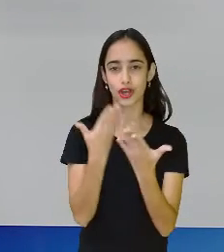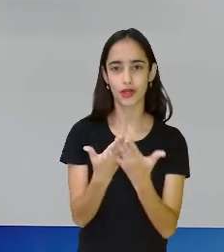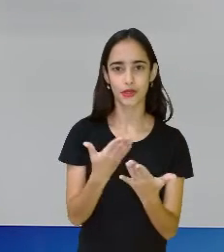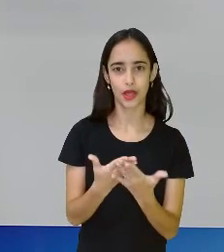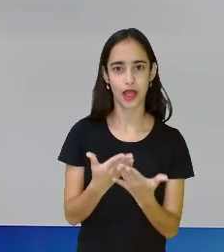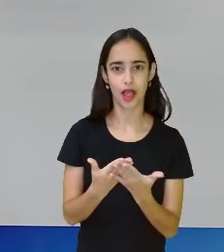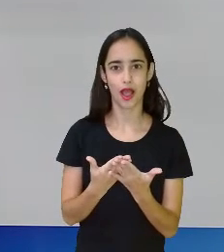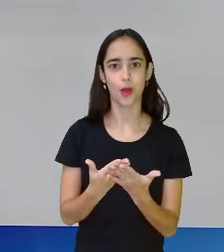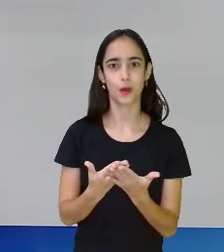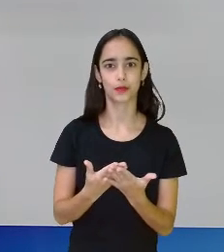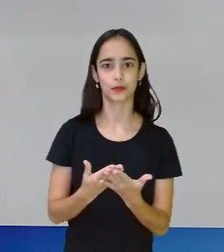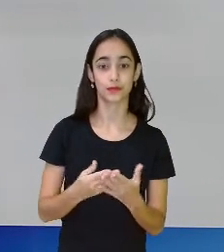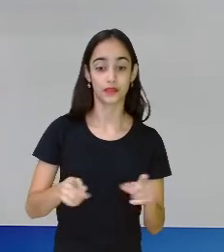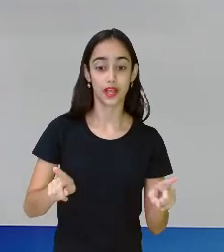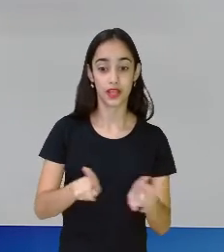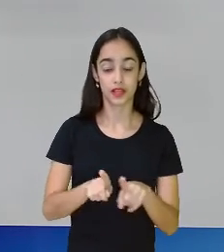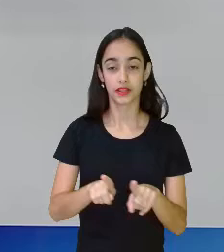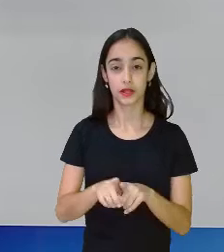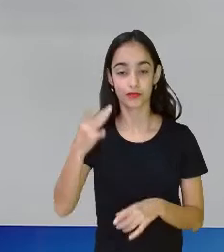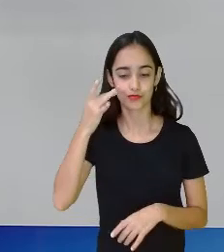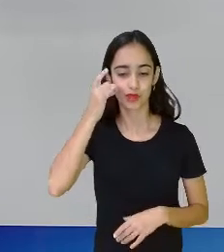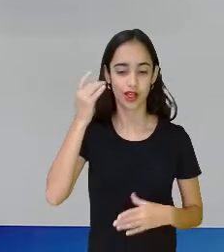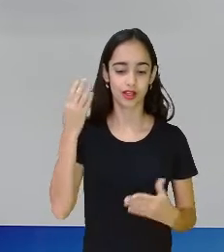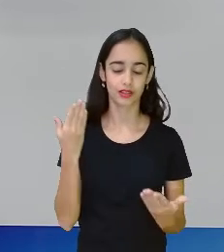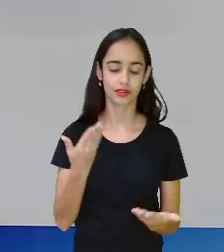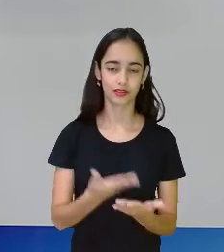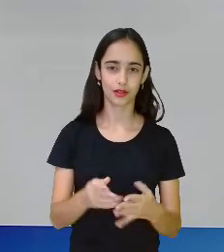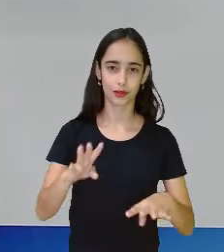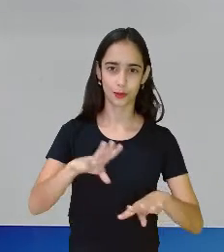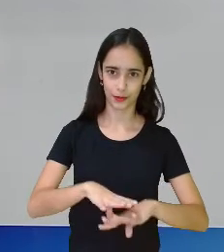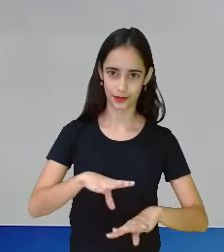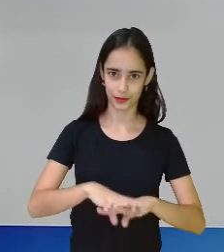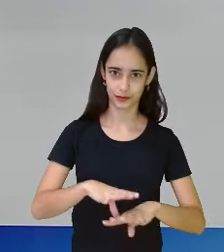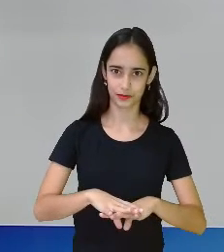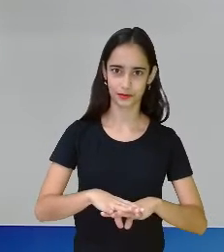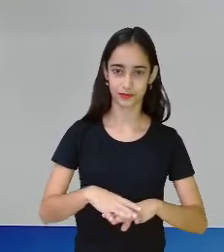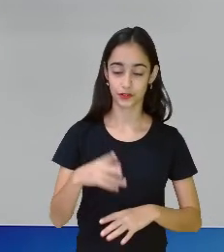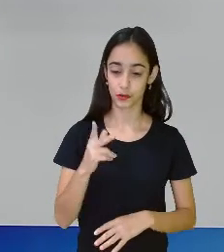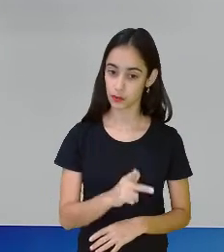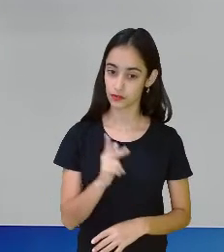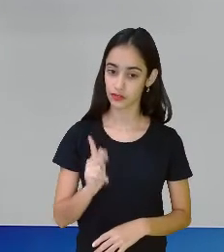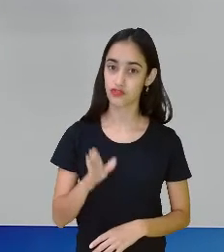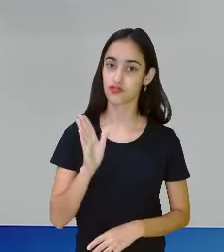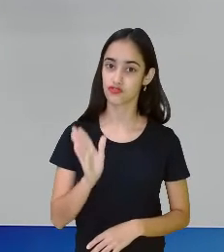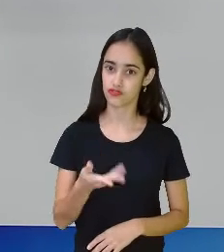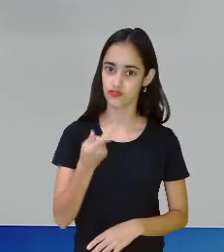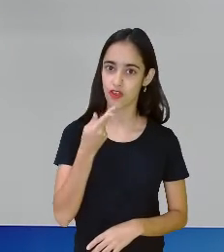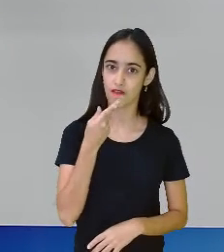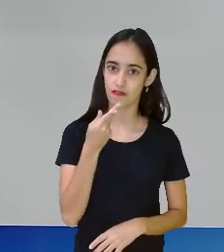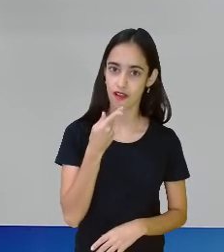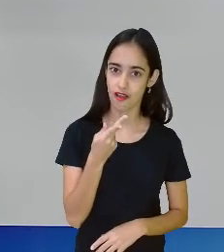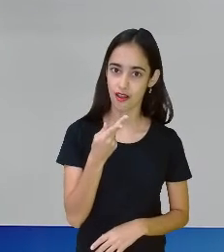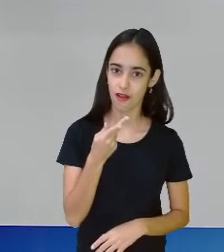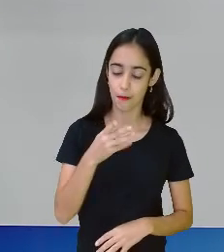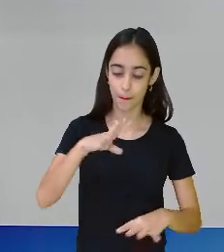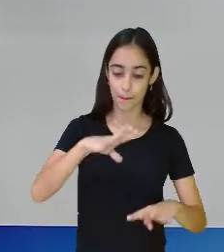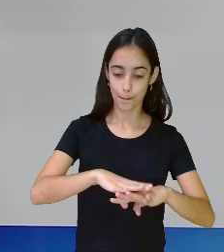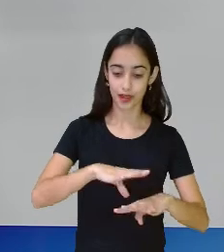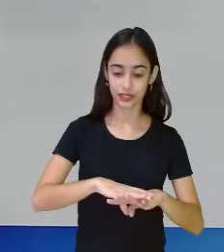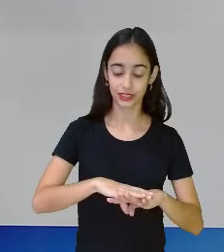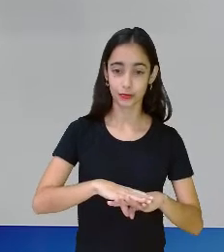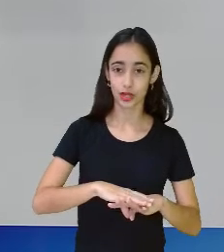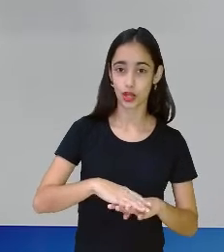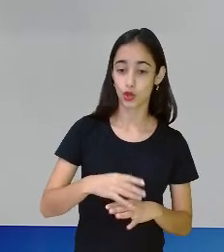na de matemática, eu tenho certeza. E como a professora Abigail mesmo disse, em matemática não tem fake, é